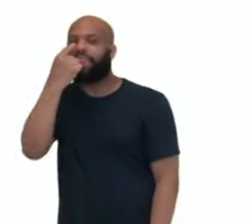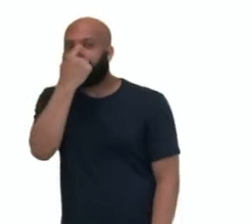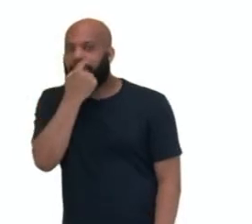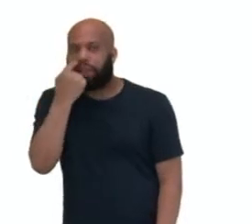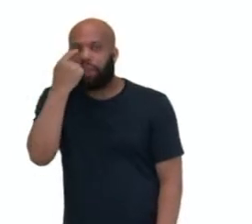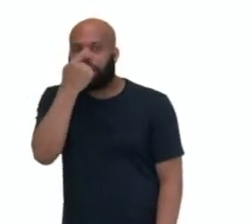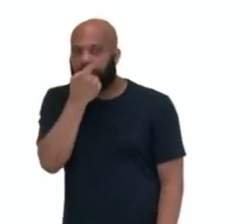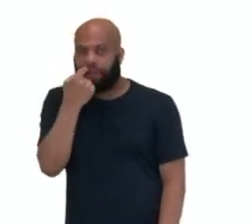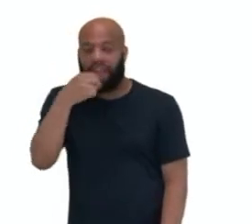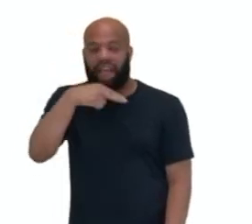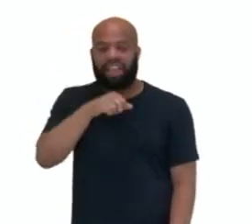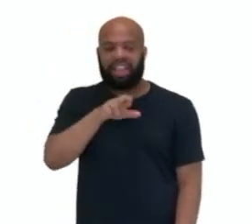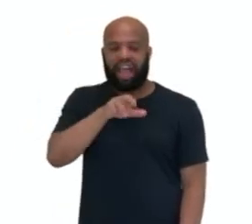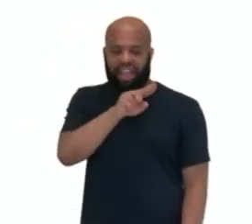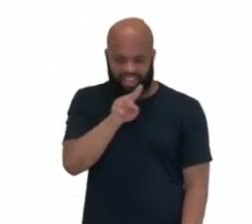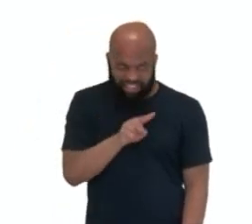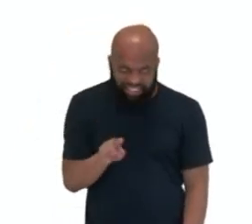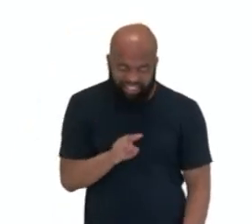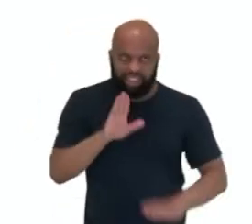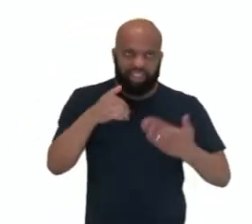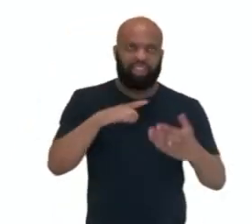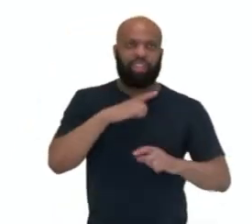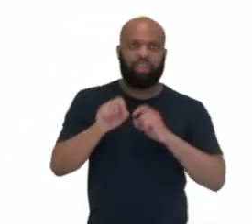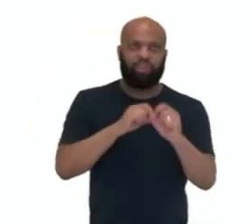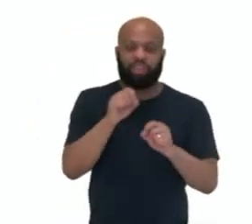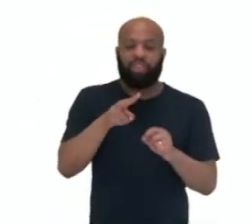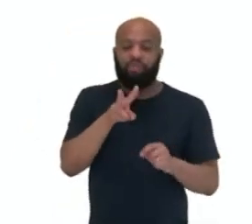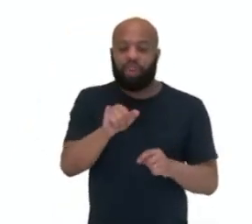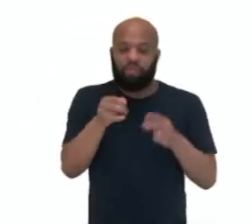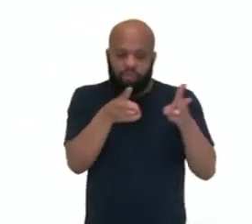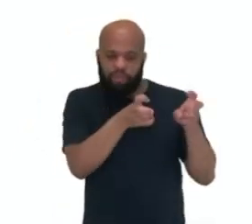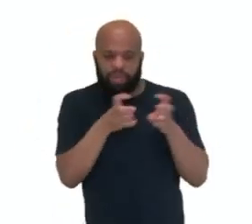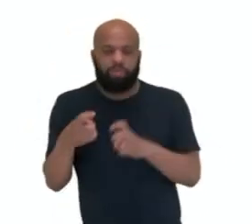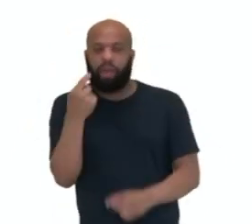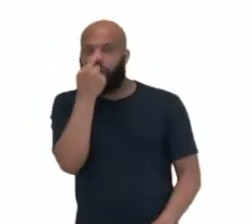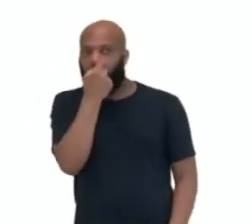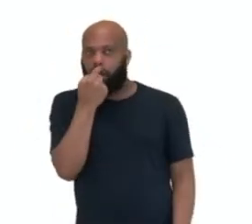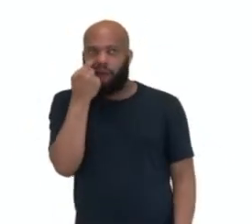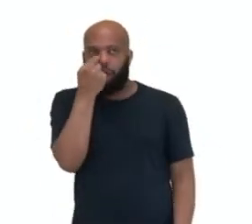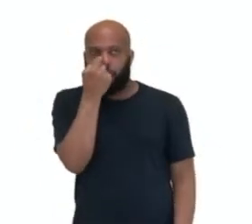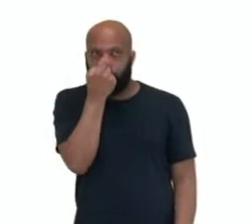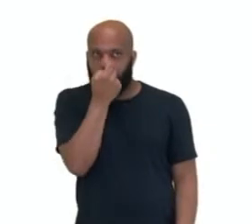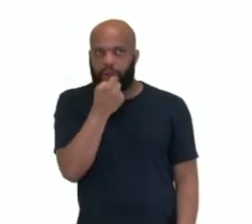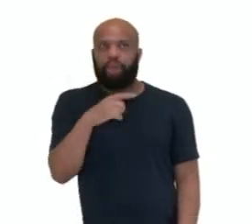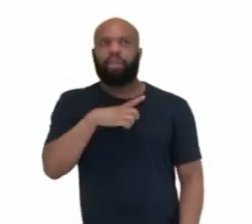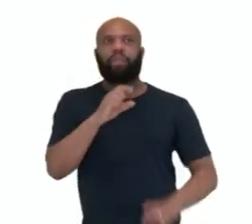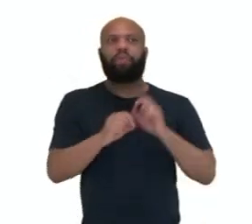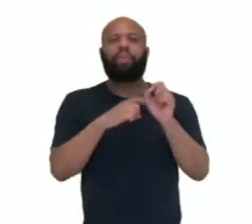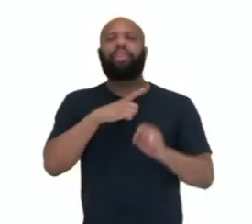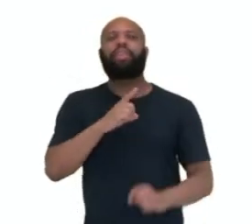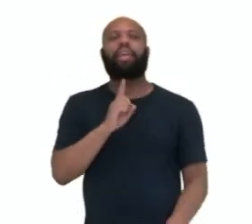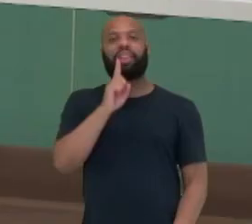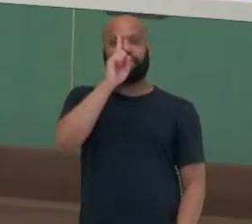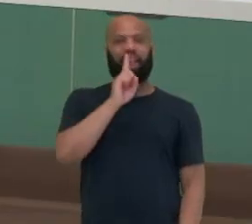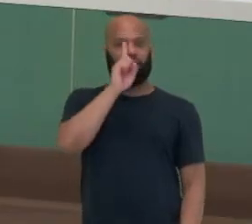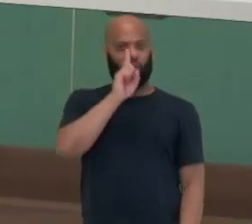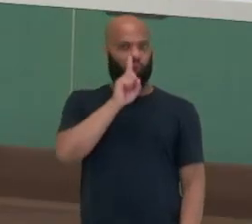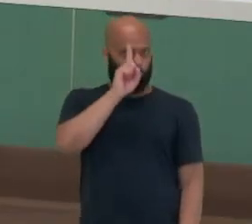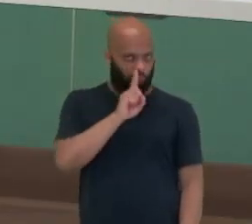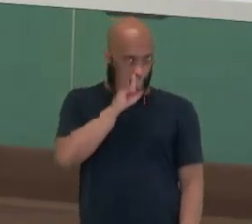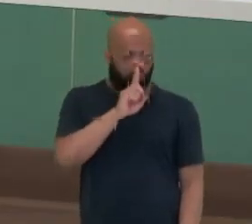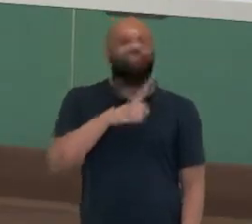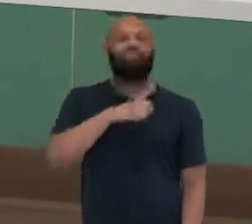órgão responsável. Os receptores olfatórios estão localizados então na parte superior dentro da